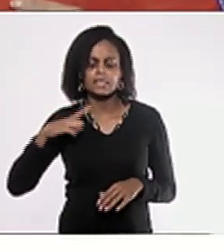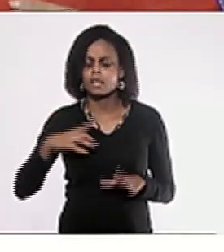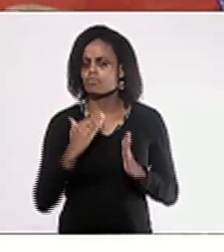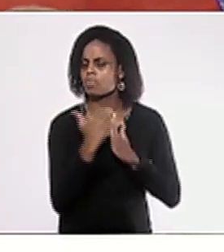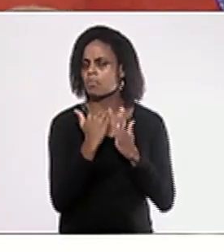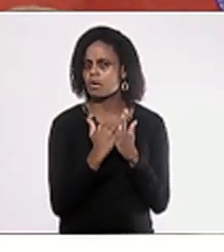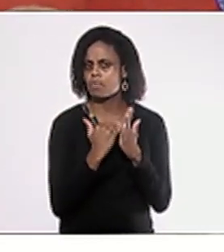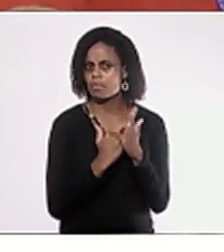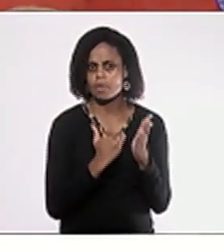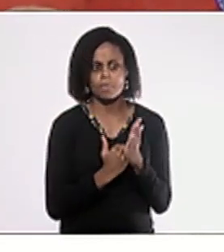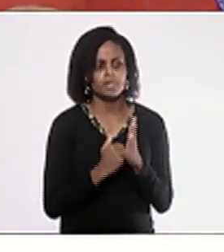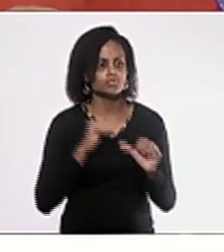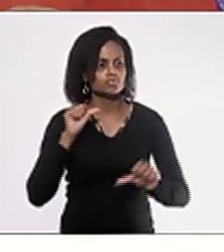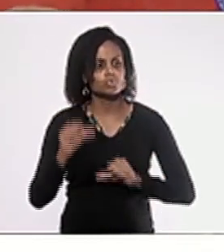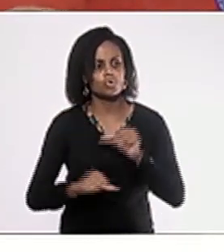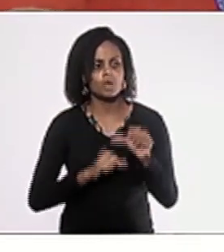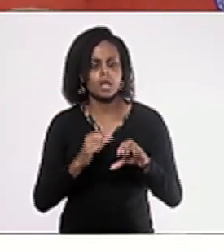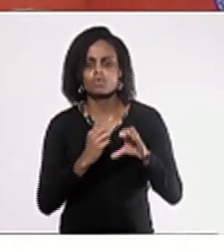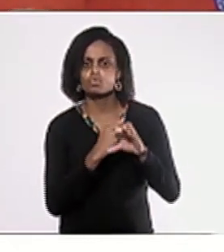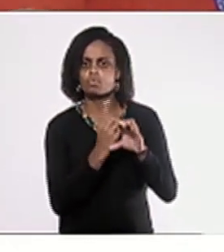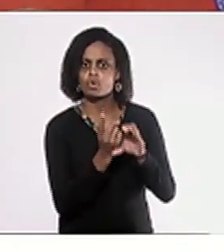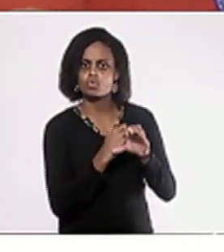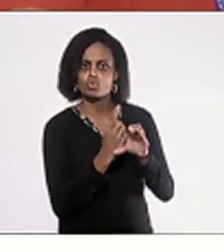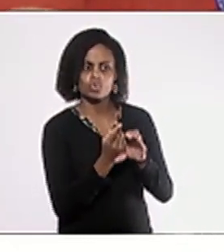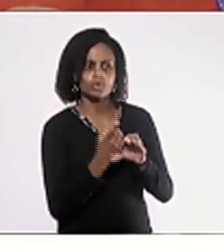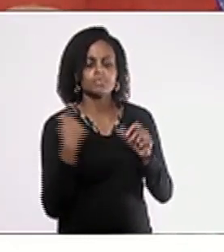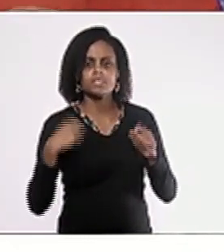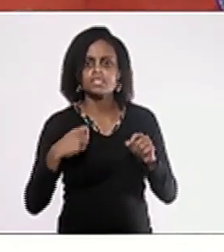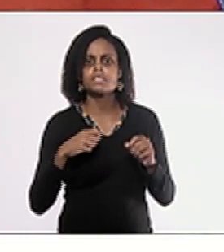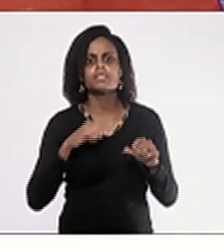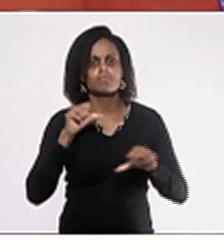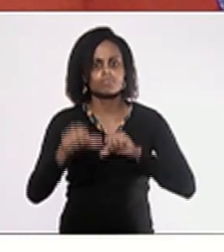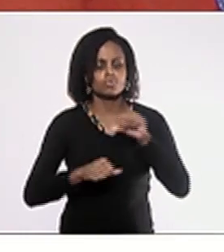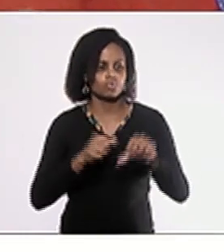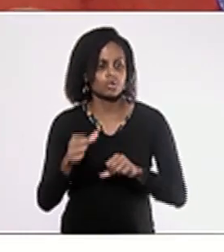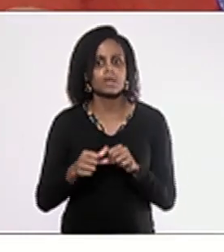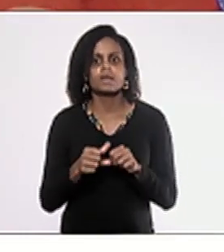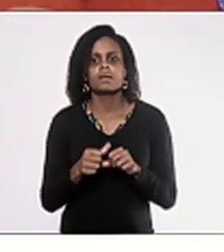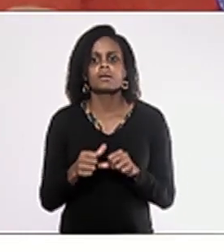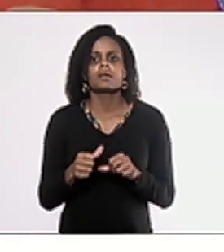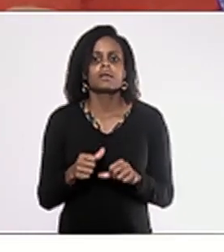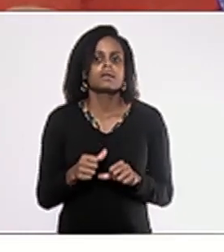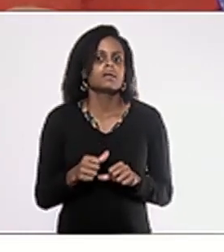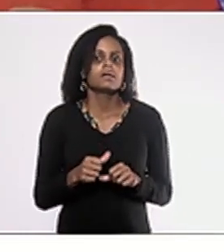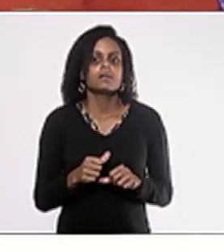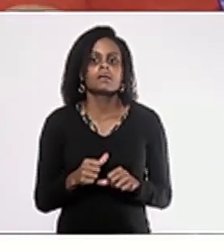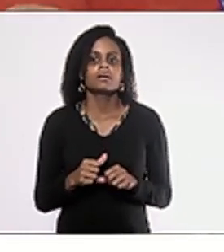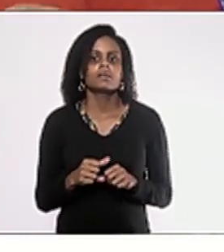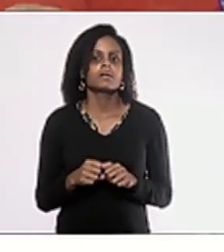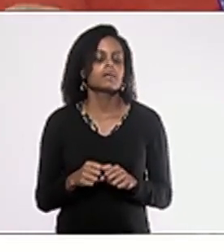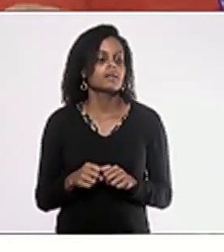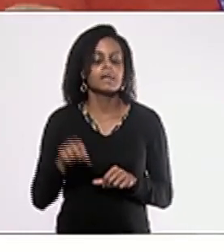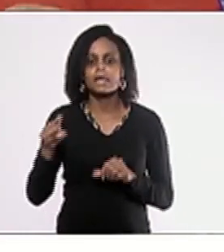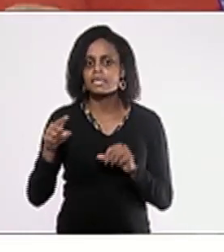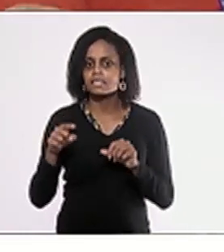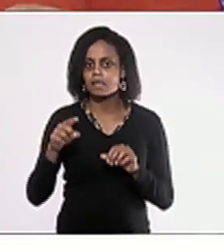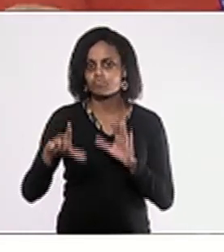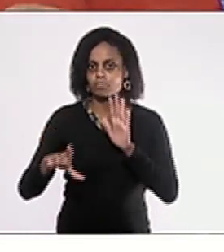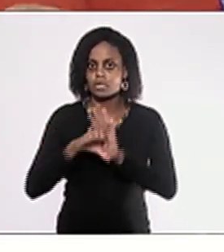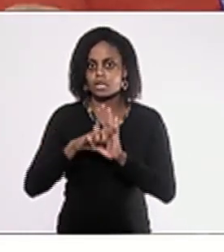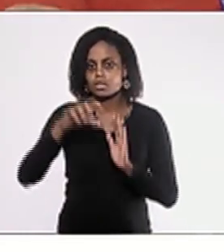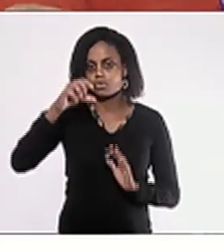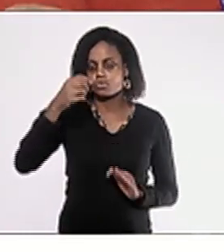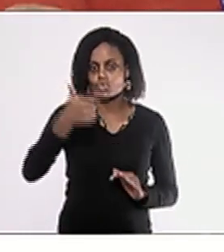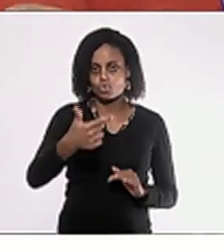de trocar os medidores. Os medidores têm que ser trocados em atendimento a essa norma 295